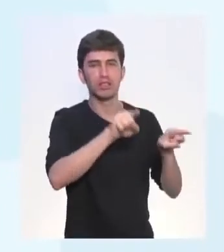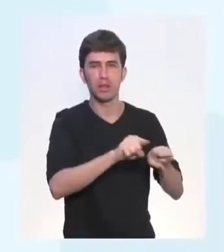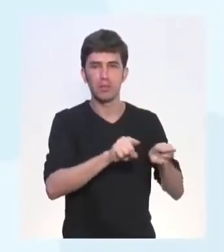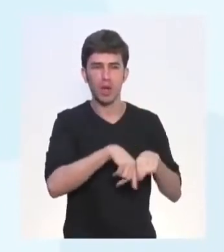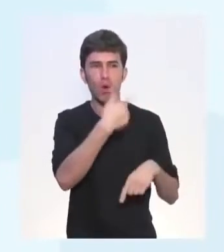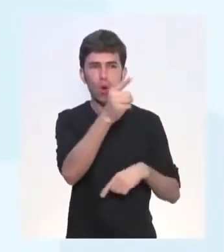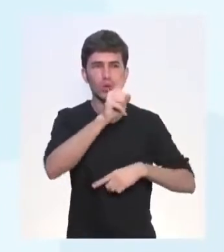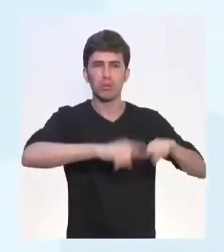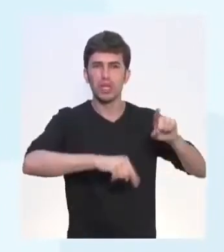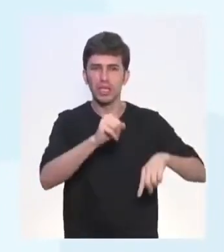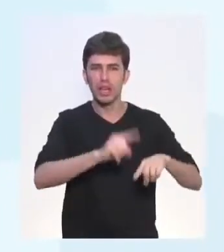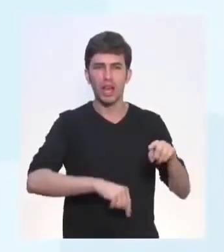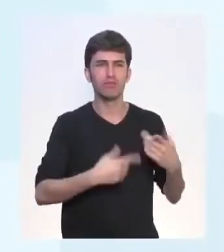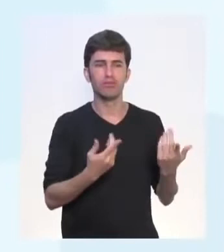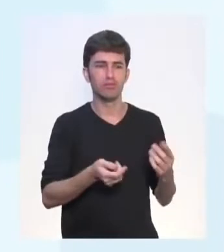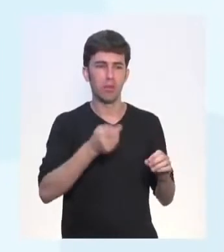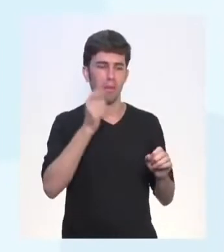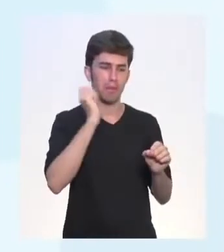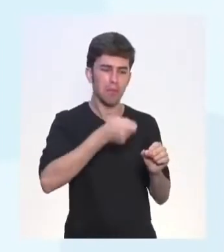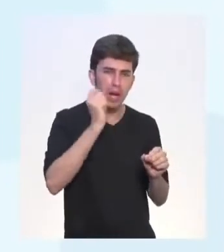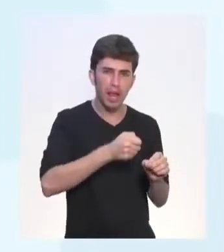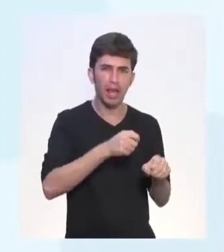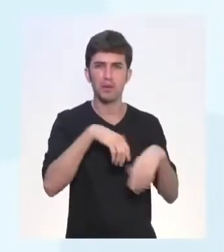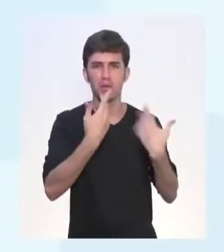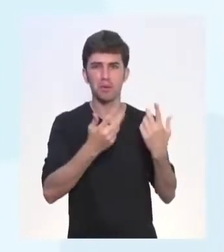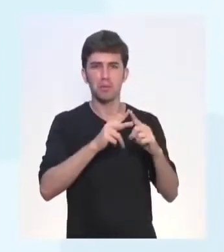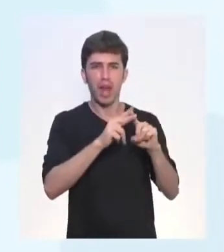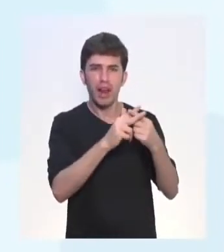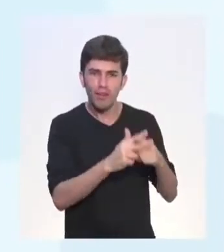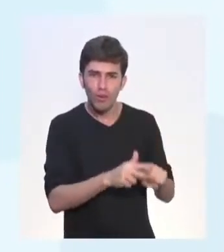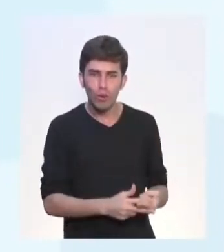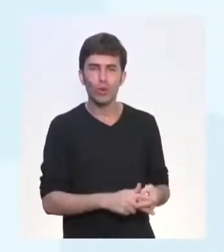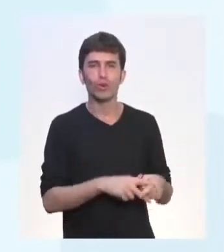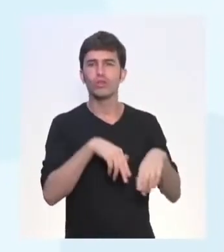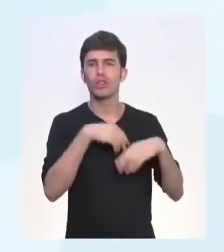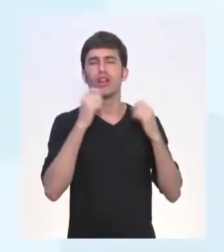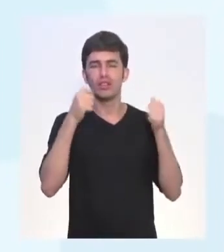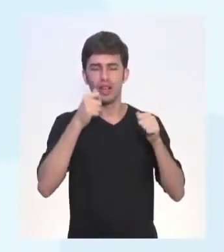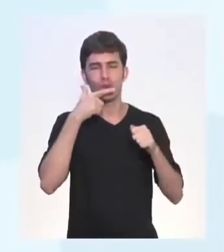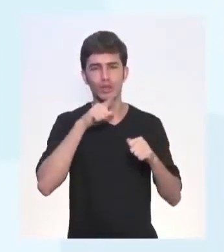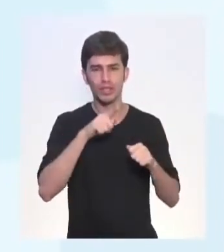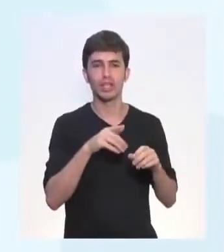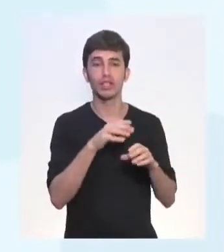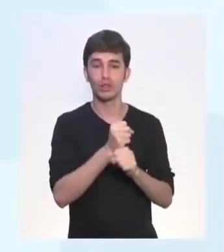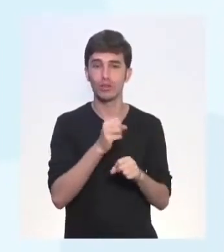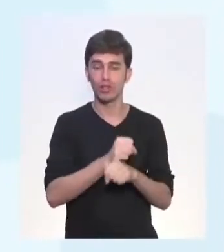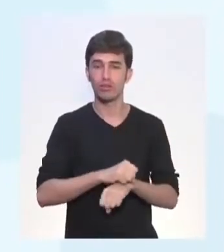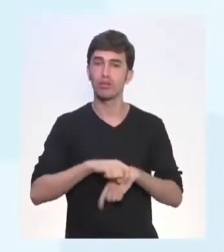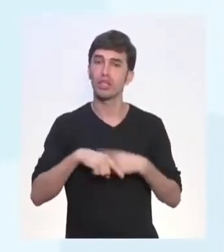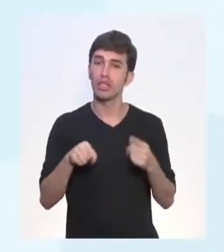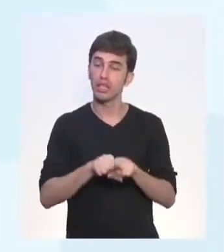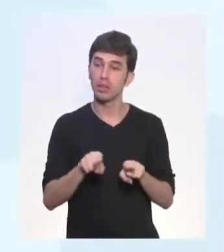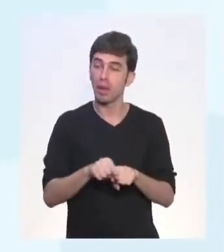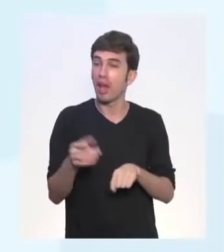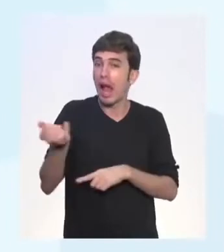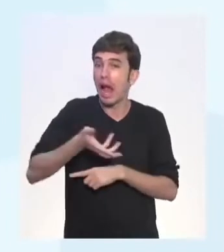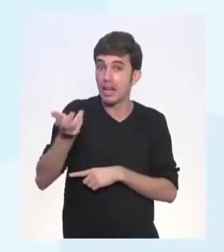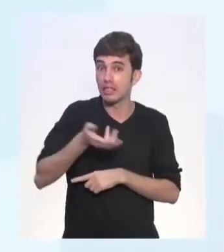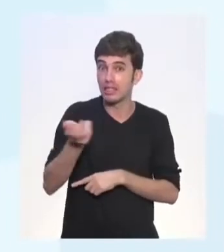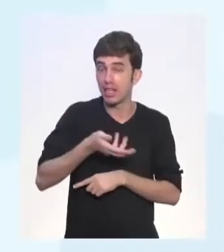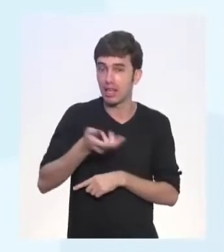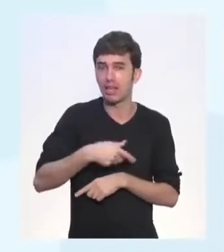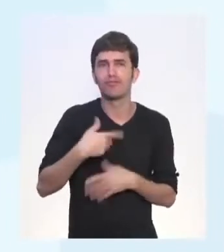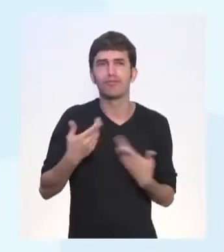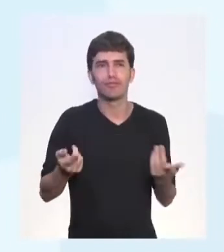enfim. Parafuso, enfim. Tá? Então, a gente consegue medir, sim, tá ok? Quantificar. E a aceleração tá?